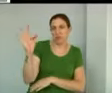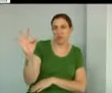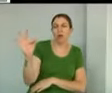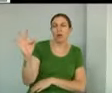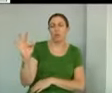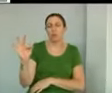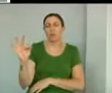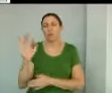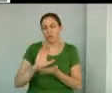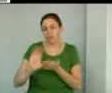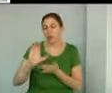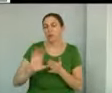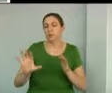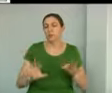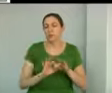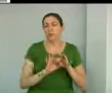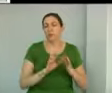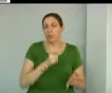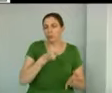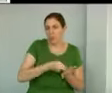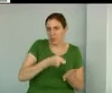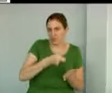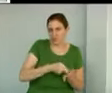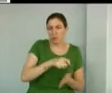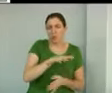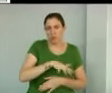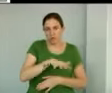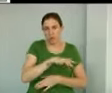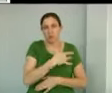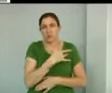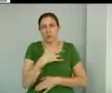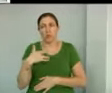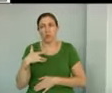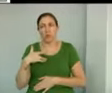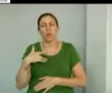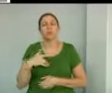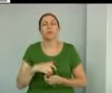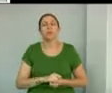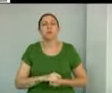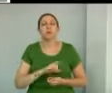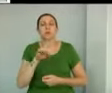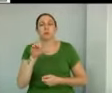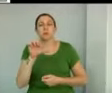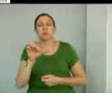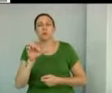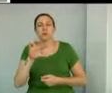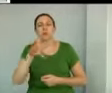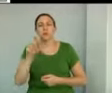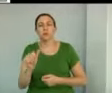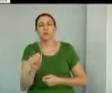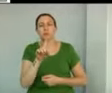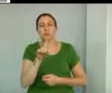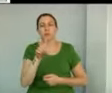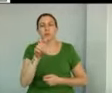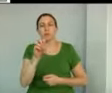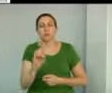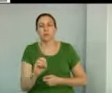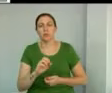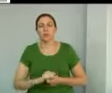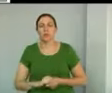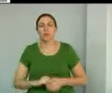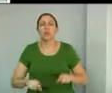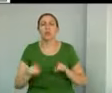da educação, da saúde, que obrigatoriamente tem que ser gasto em saúde, mais R$ 19.150.000.